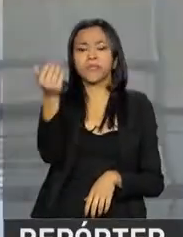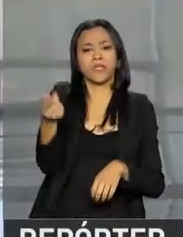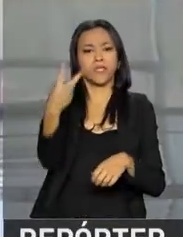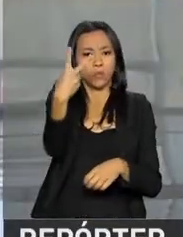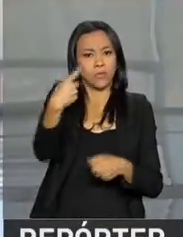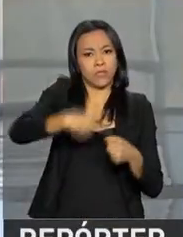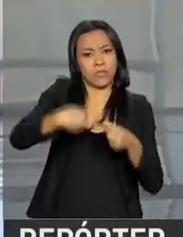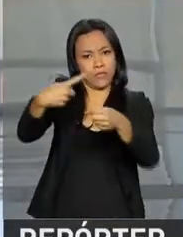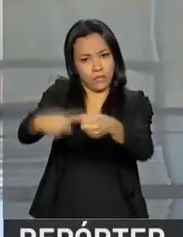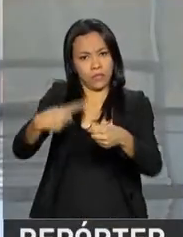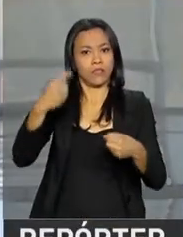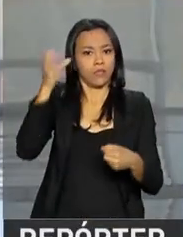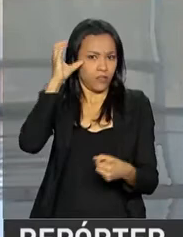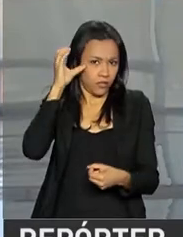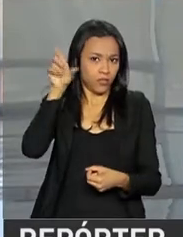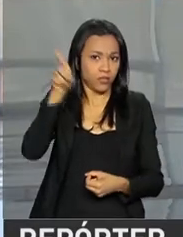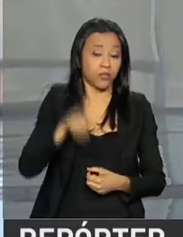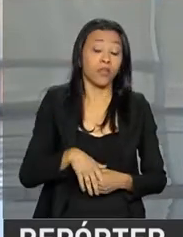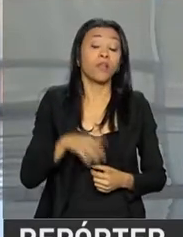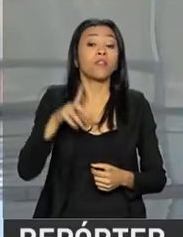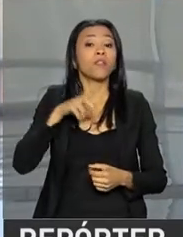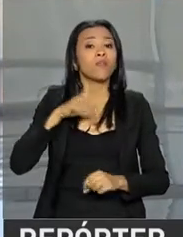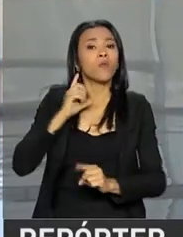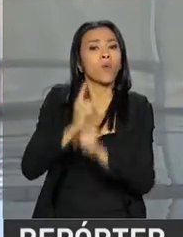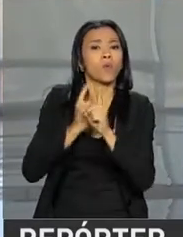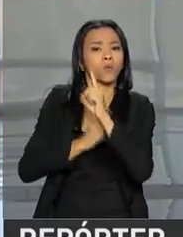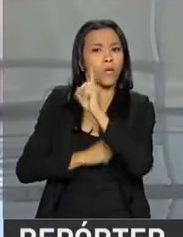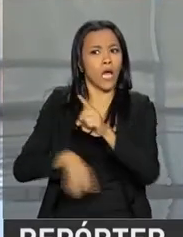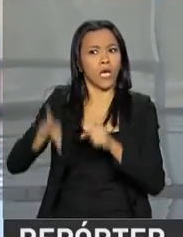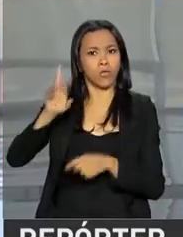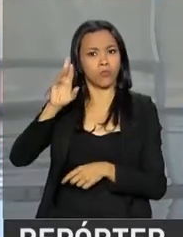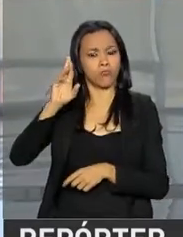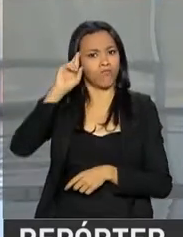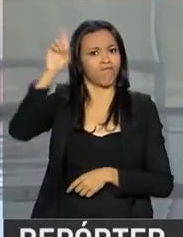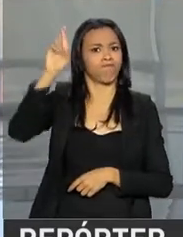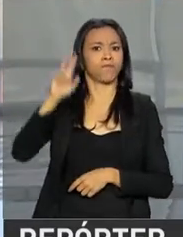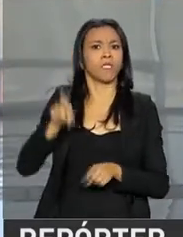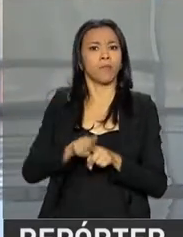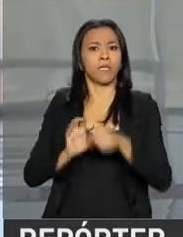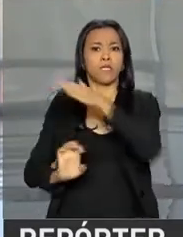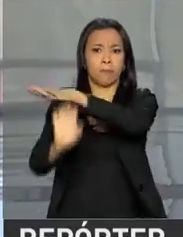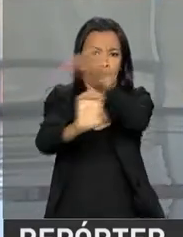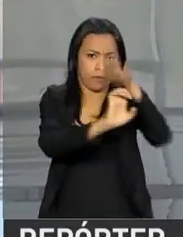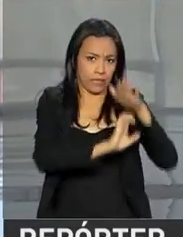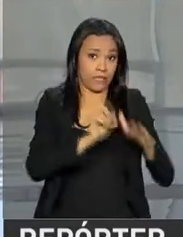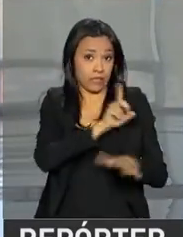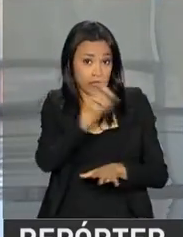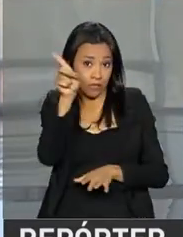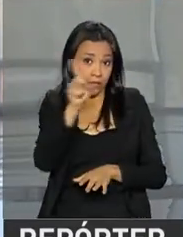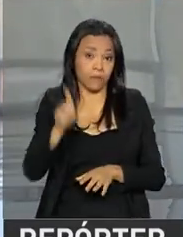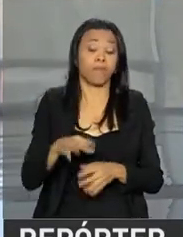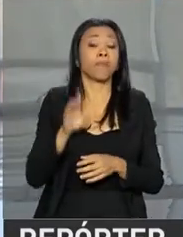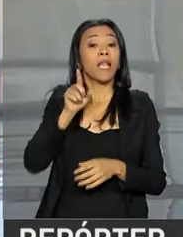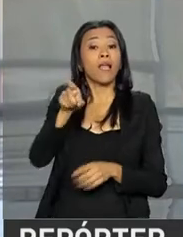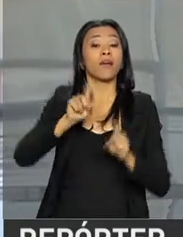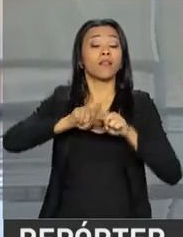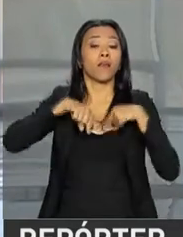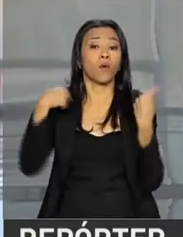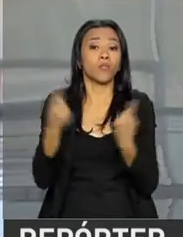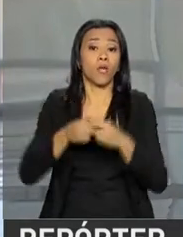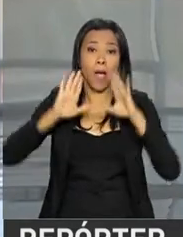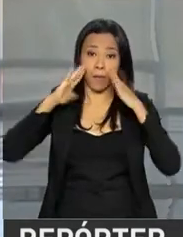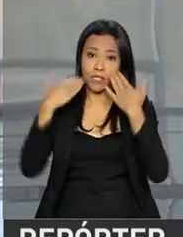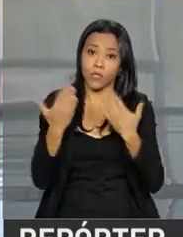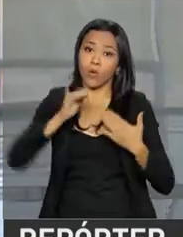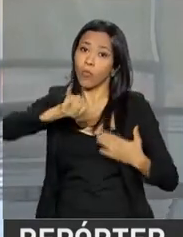amei michel temer se encontrou com autoridades e empresários estrangeiros nas reuniões ele apresentou oportunidades